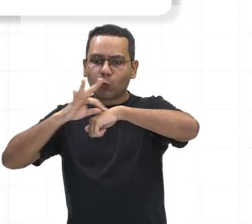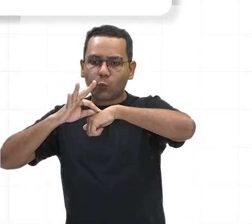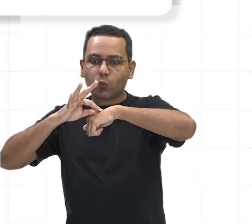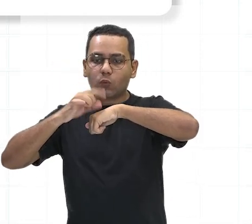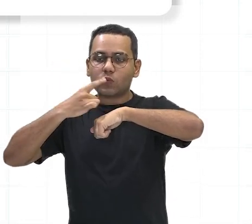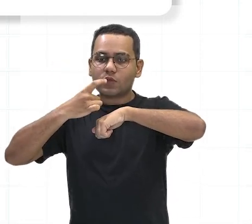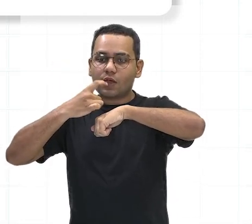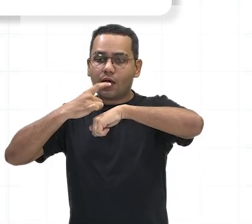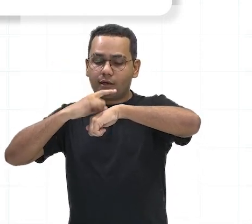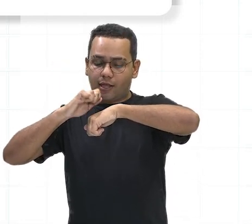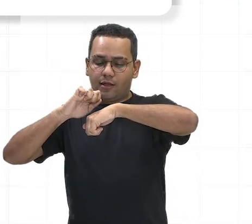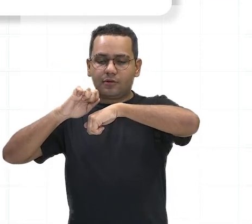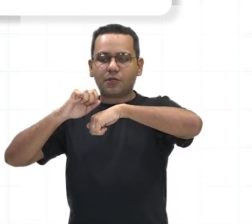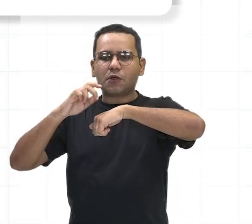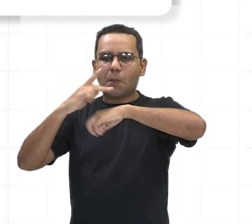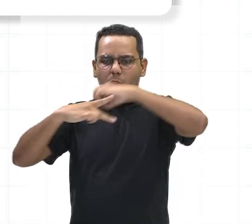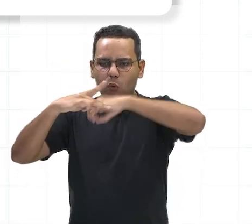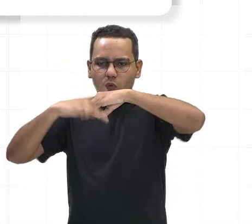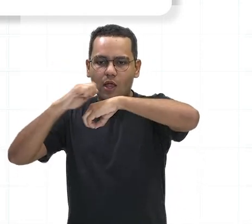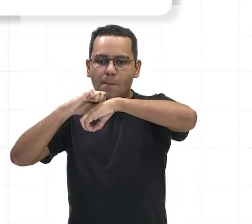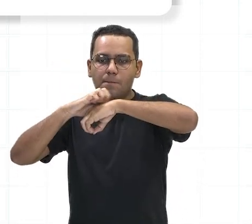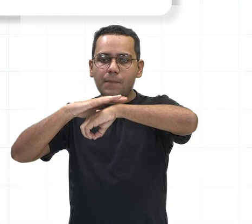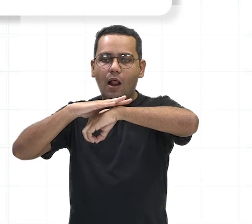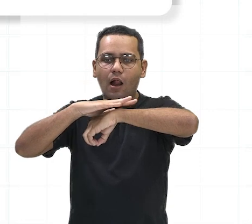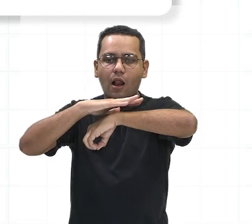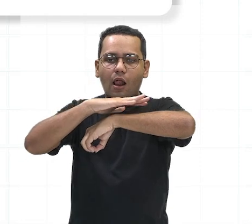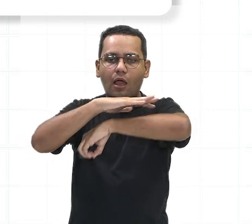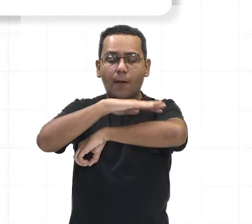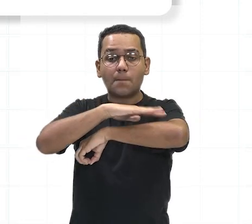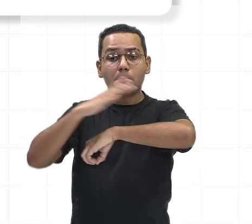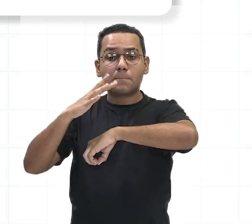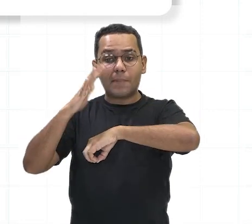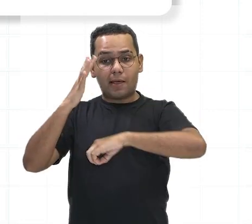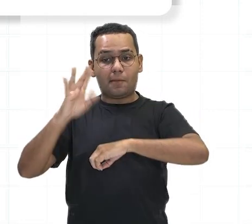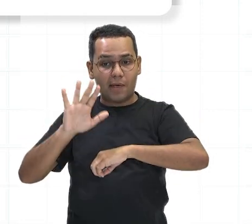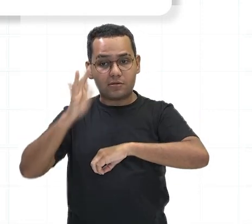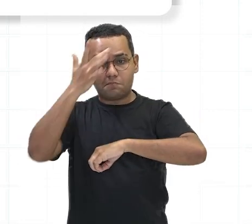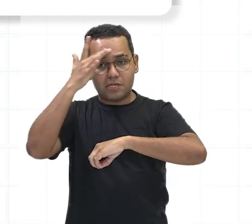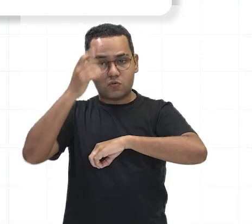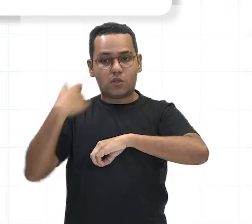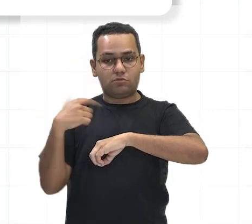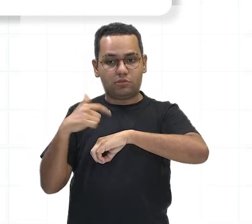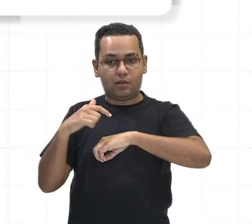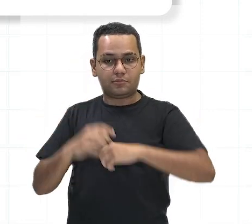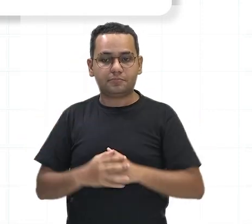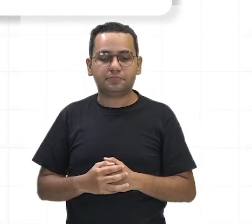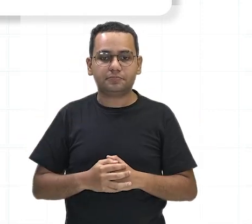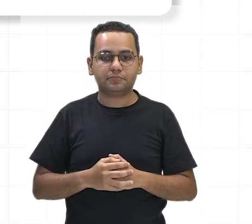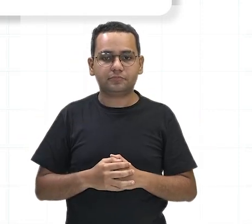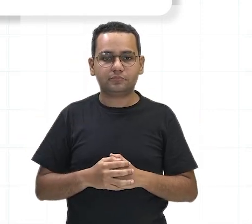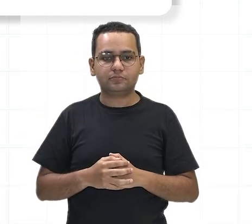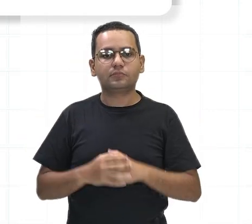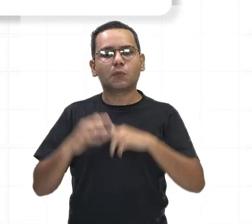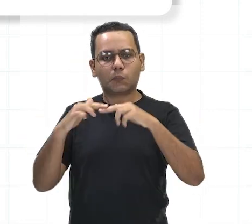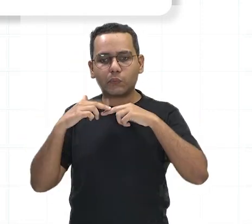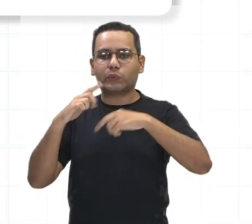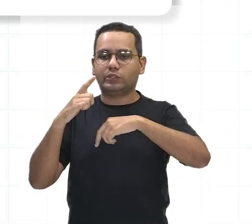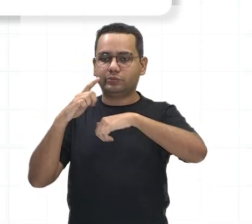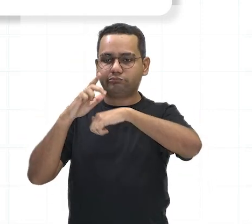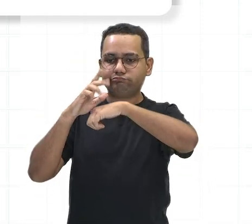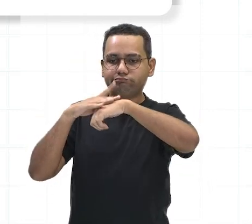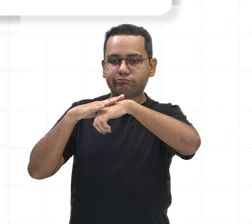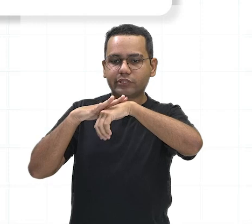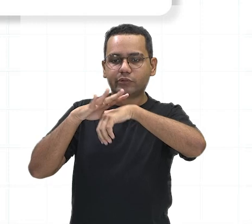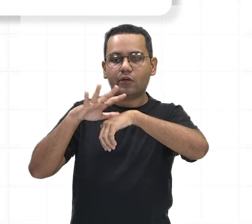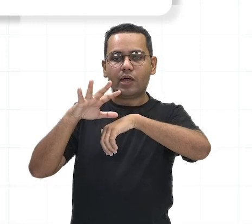adquiriu esse protozoário e vai passar ali para uma outra pessoa, né, porque ela foi em busca de sangue novamente, então ela está levando ali a doença para